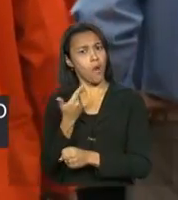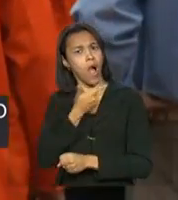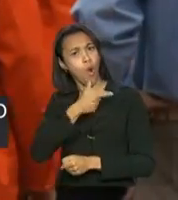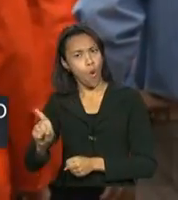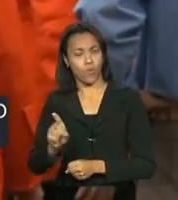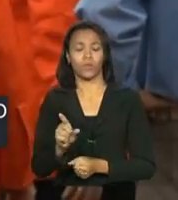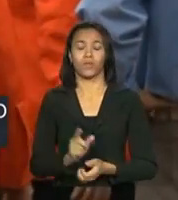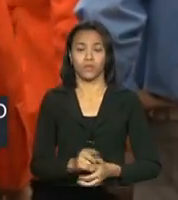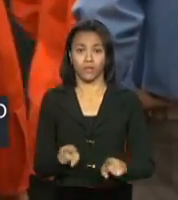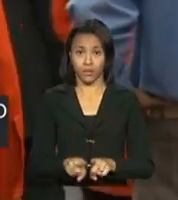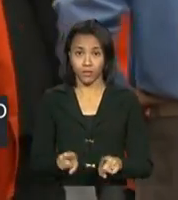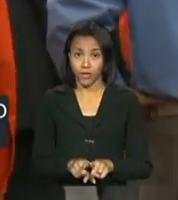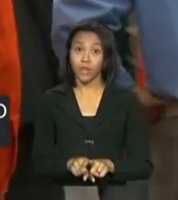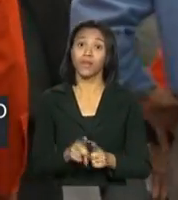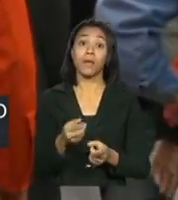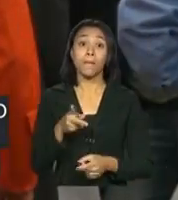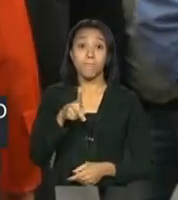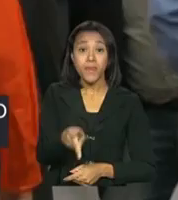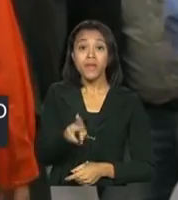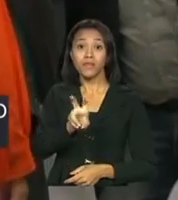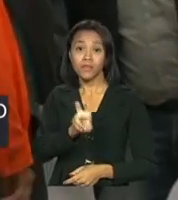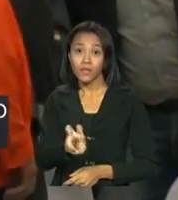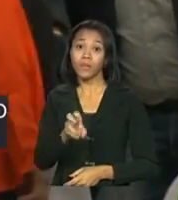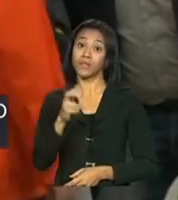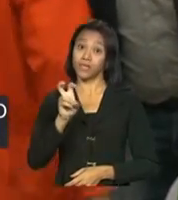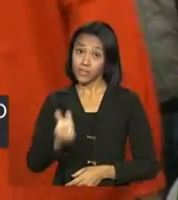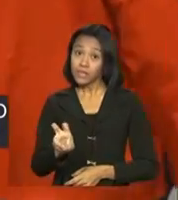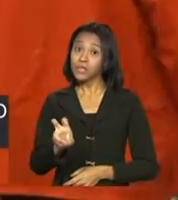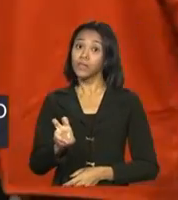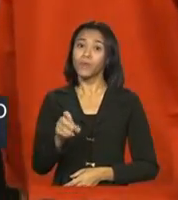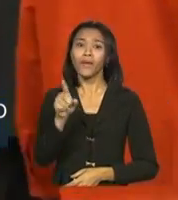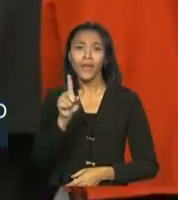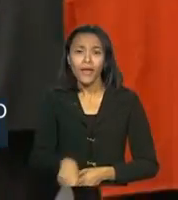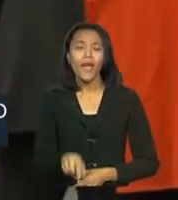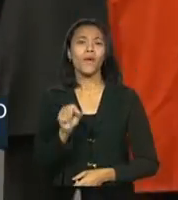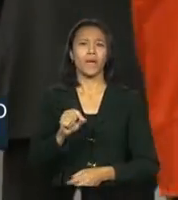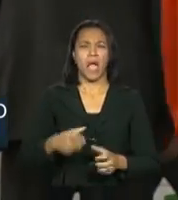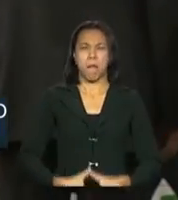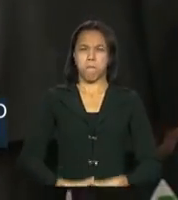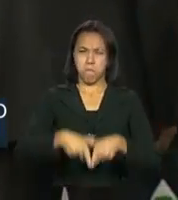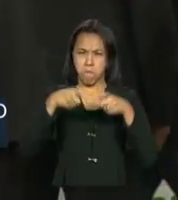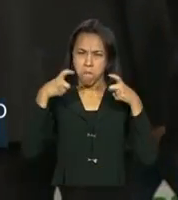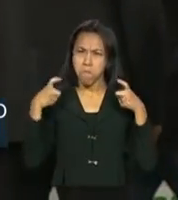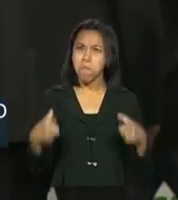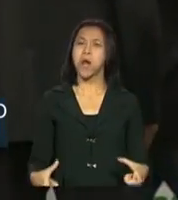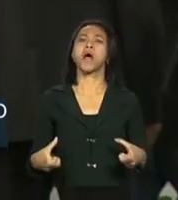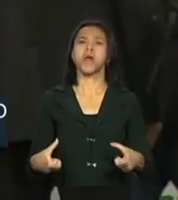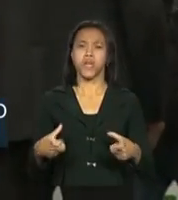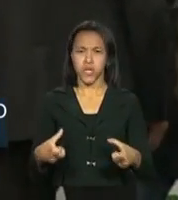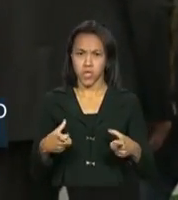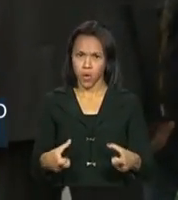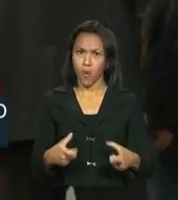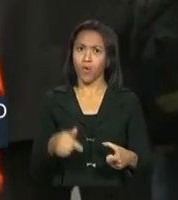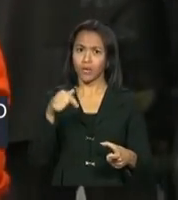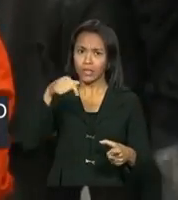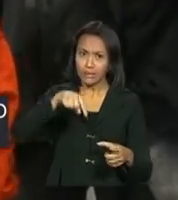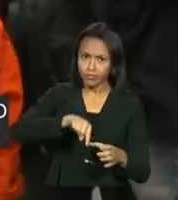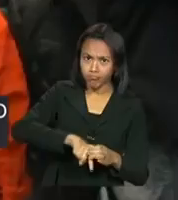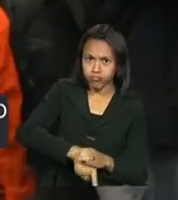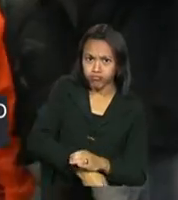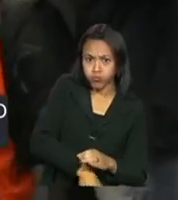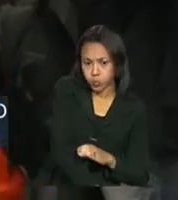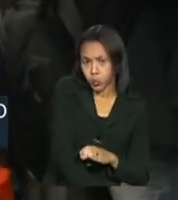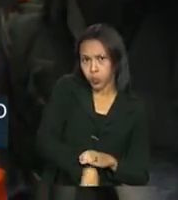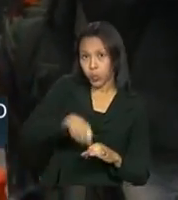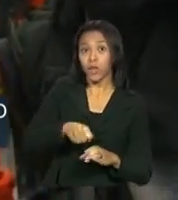outra plataforma, a plataforma P55, que é considerada a maior plataforma semissubmersível